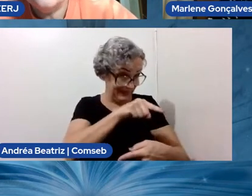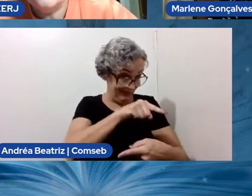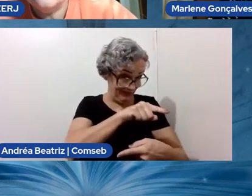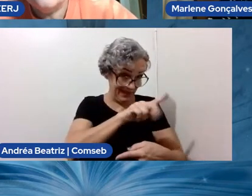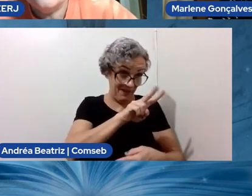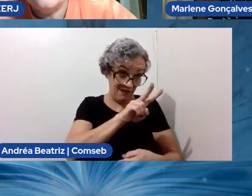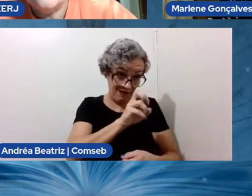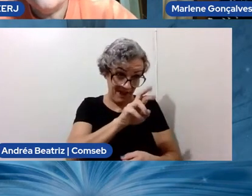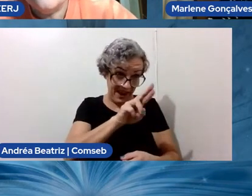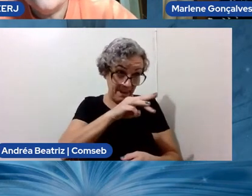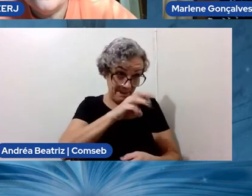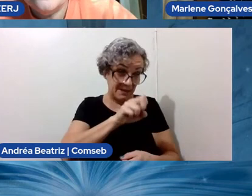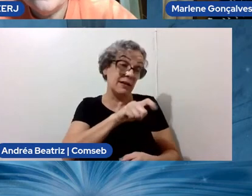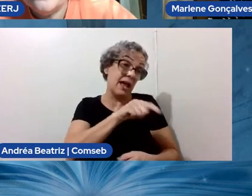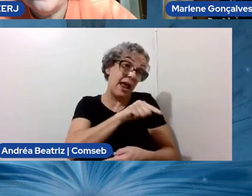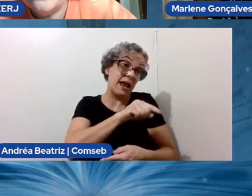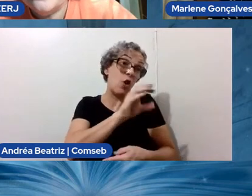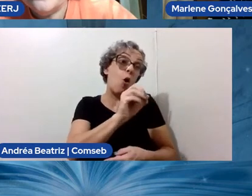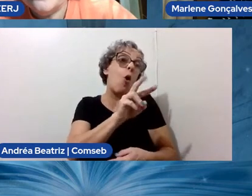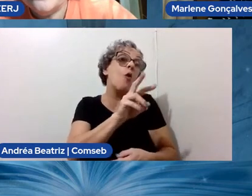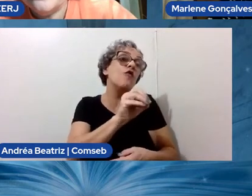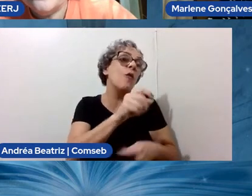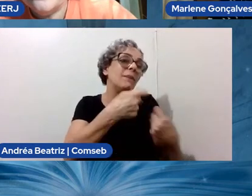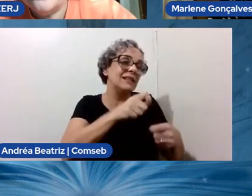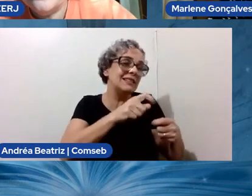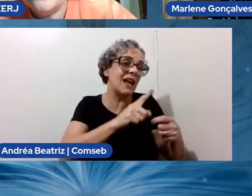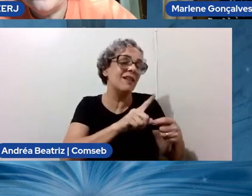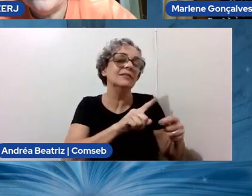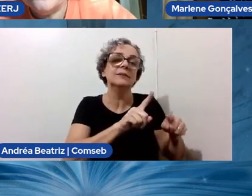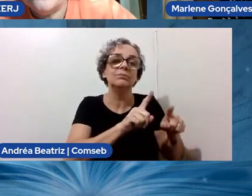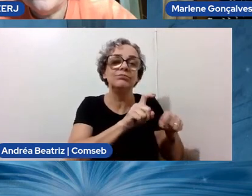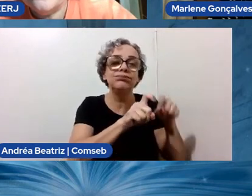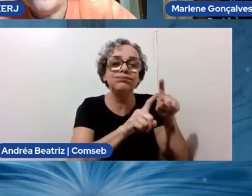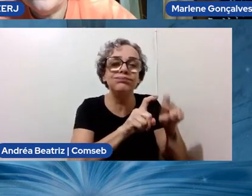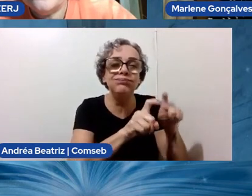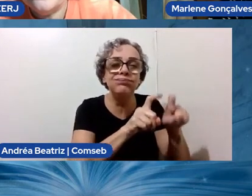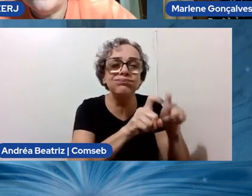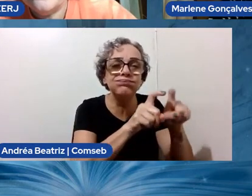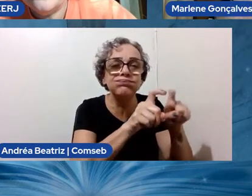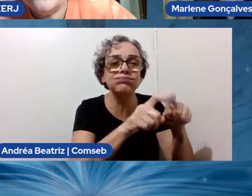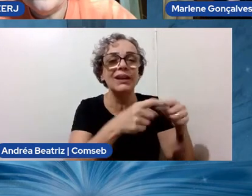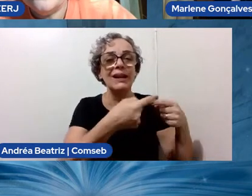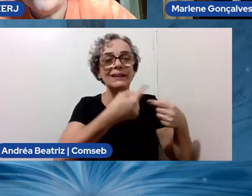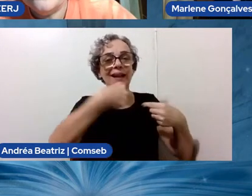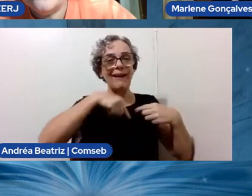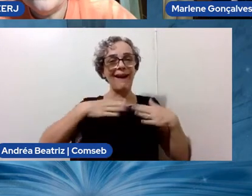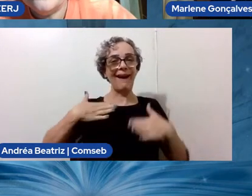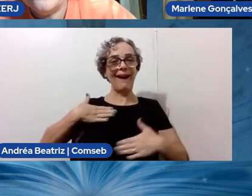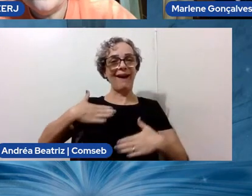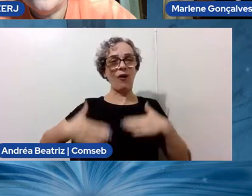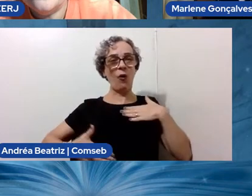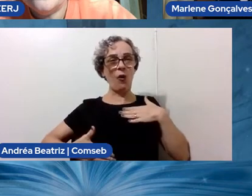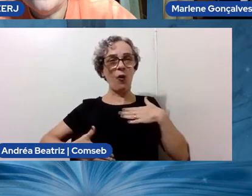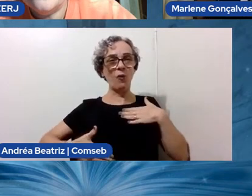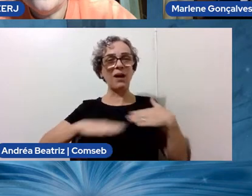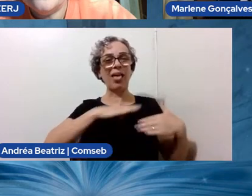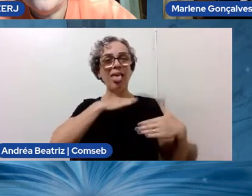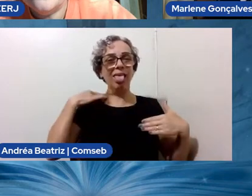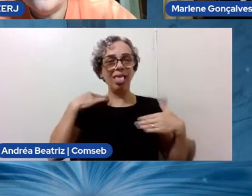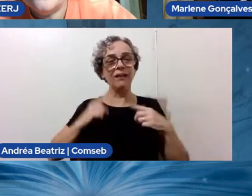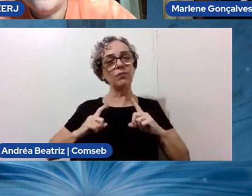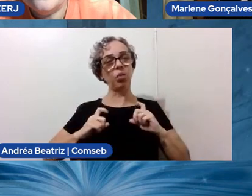Né? É nesse sentido que Allan Kardec diz, porque os vermes que estão dentro de nós, que